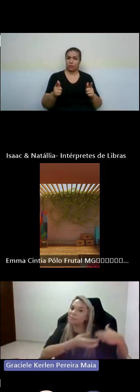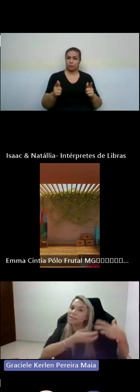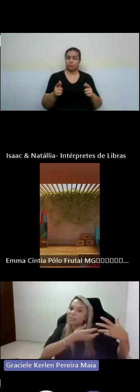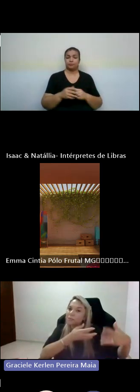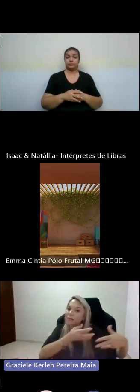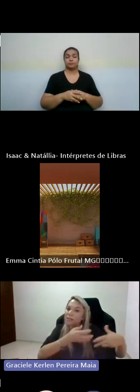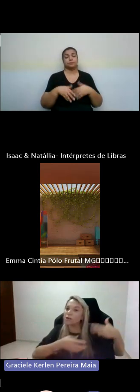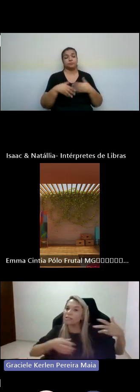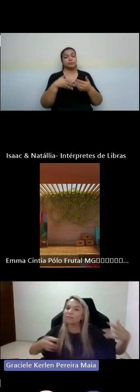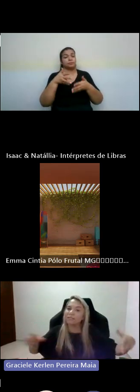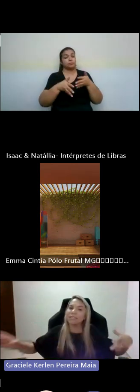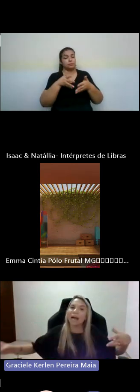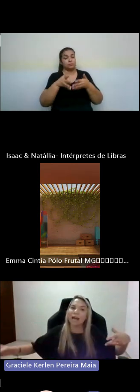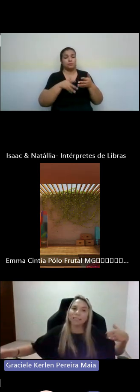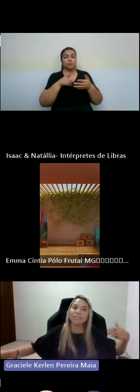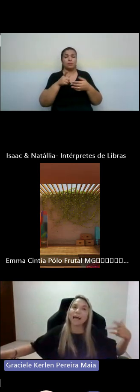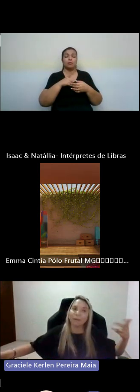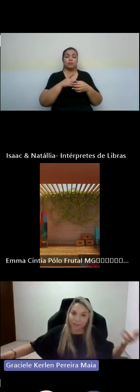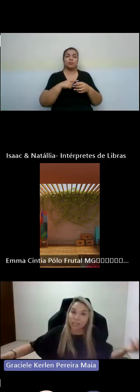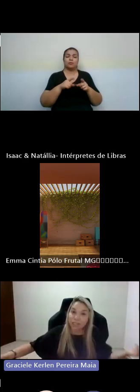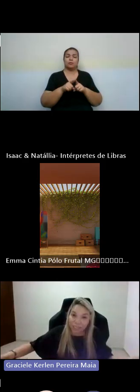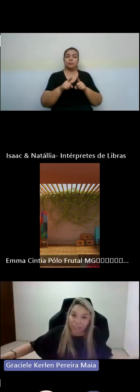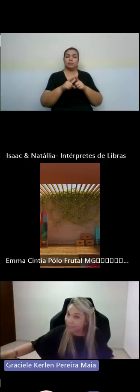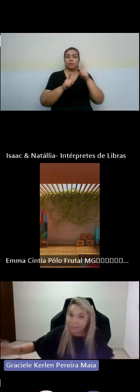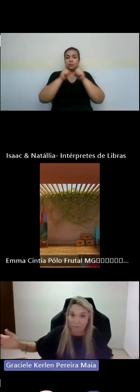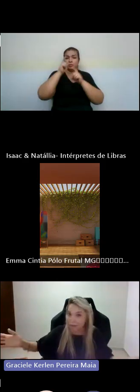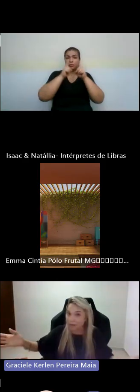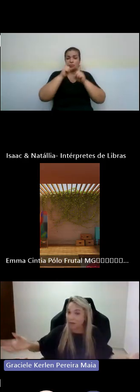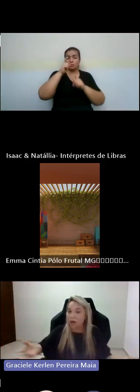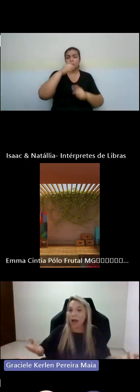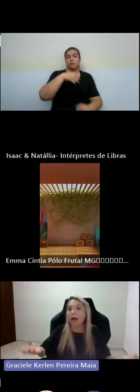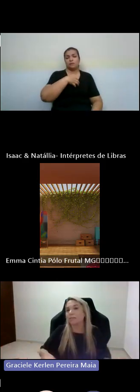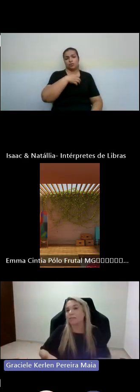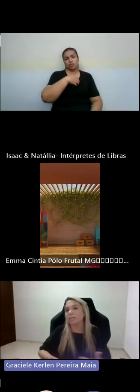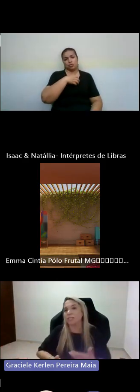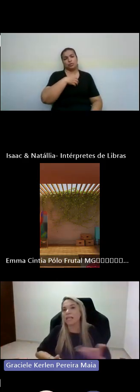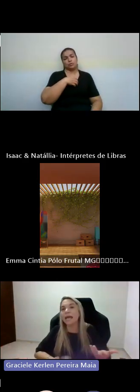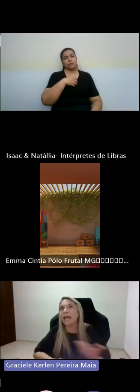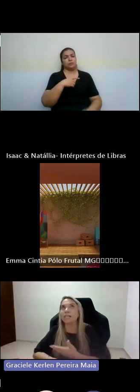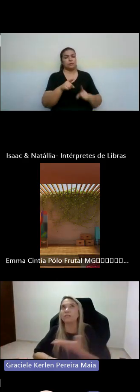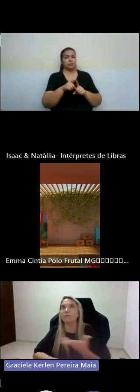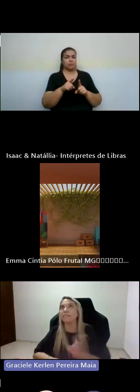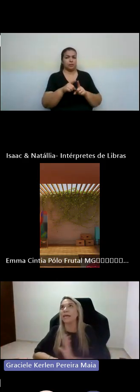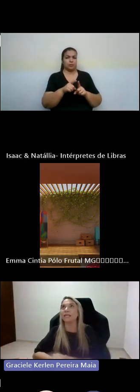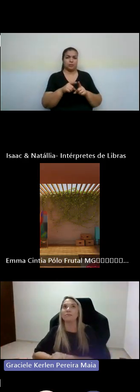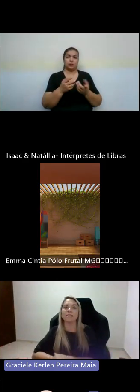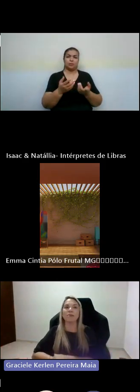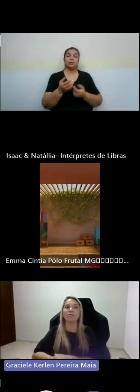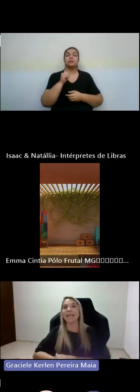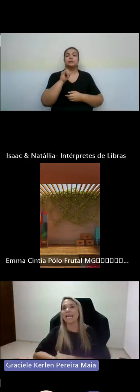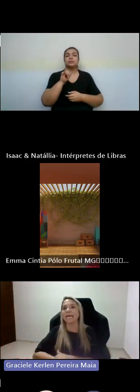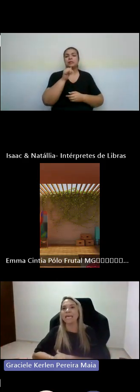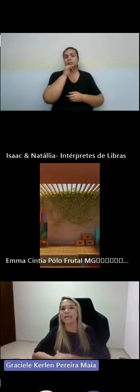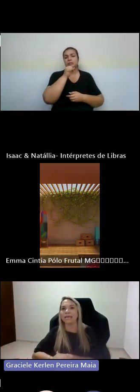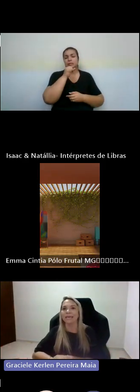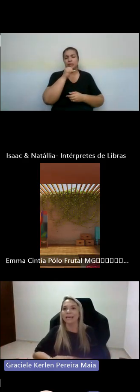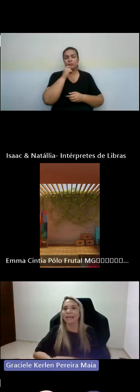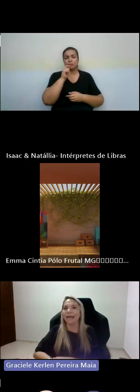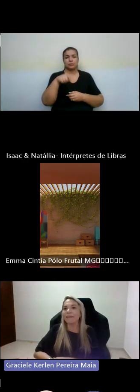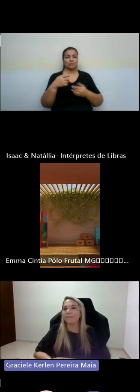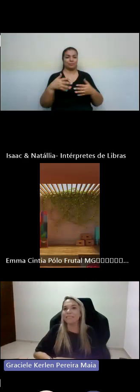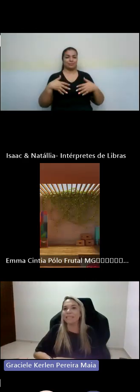nós temos as expressões faciais afetivas também. Ah, se a Nath fizer ali o sinal de